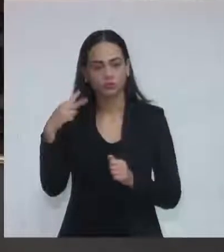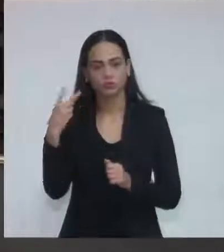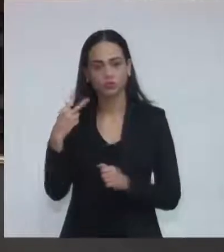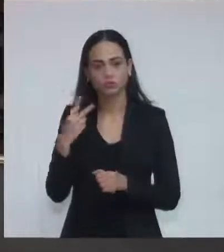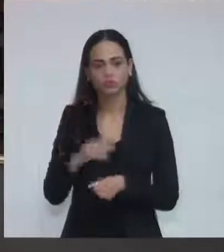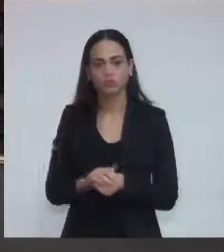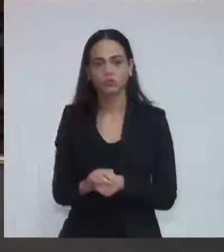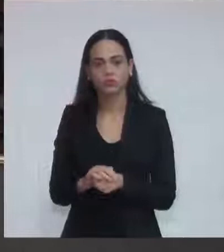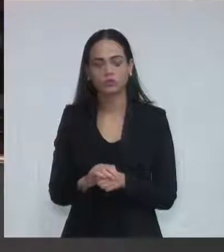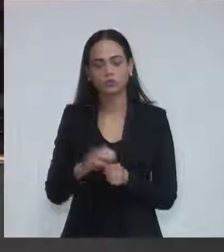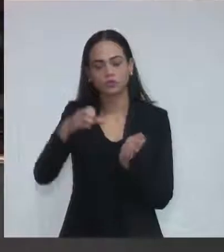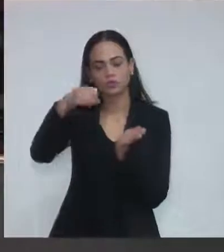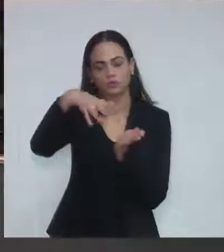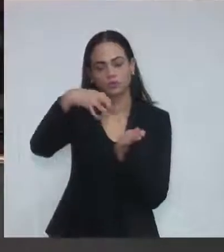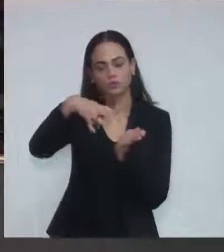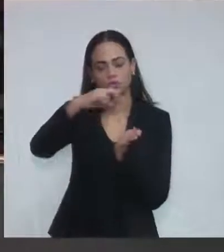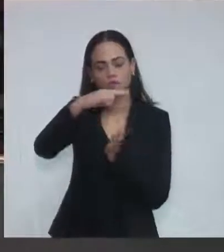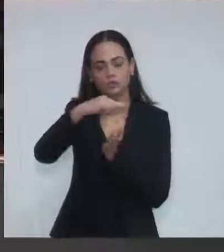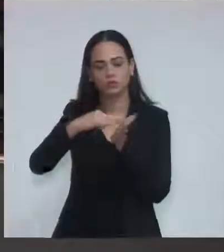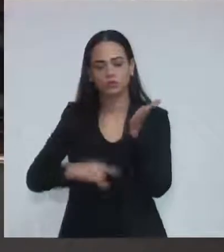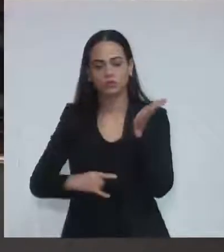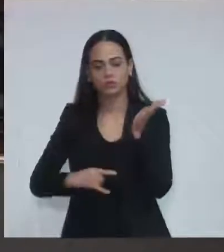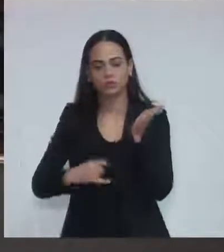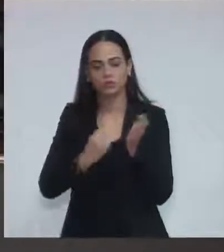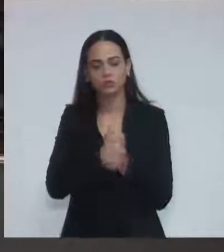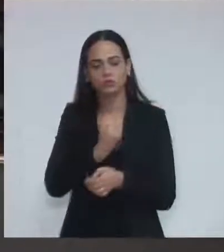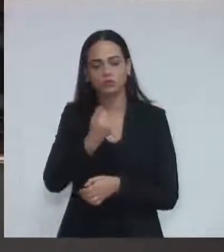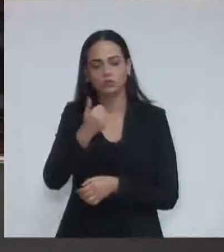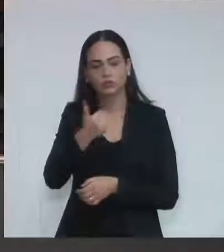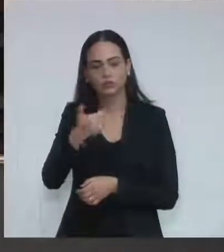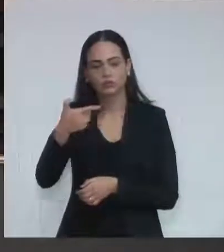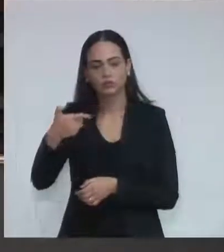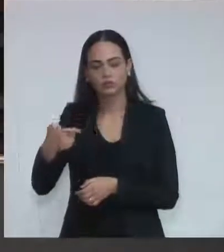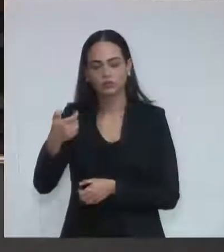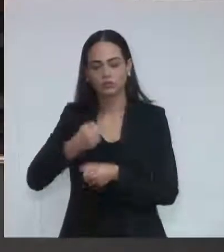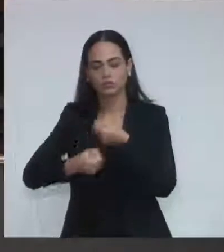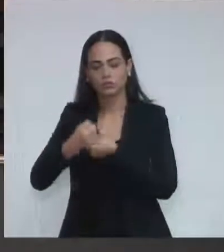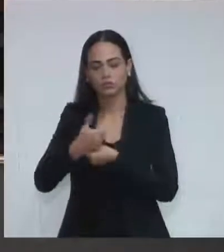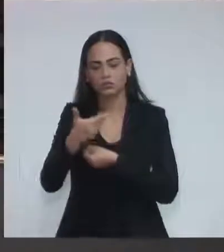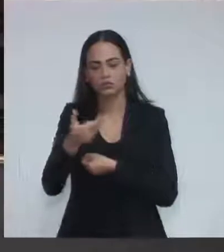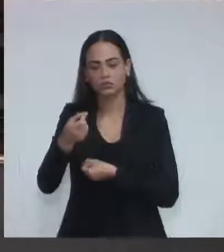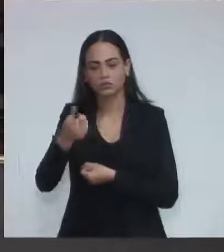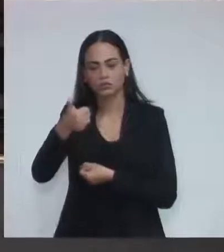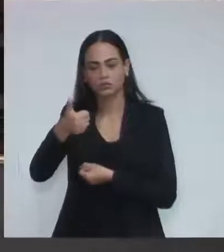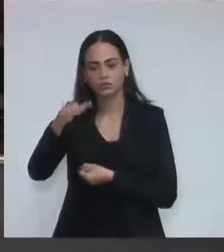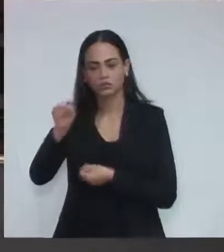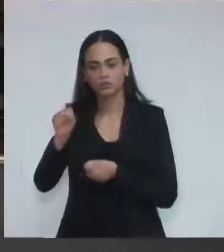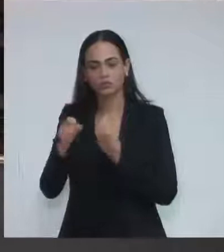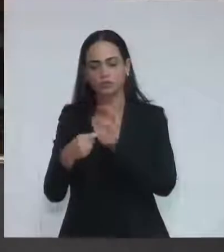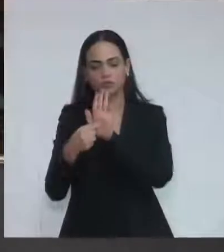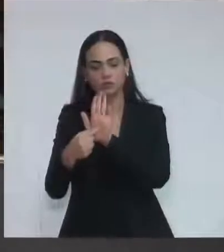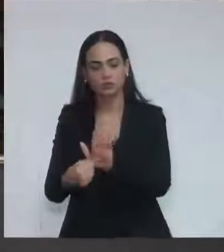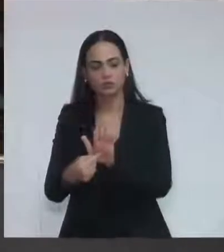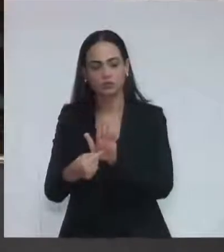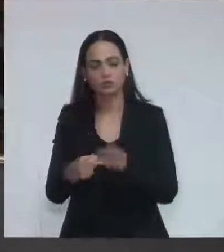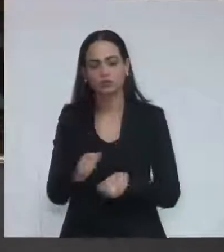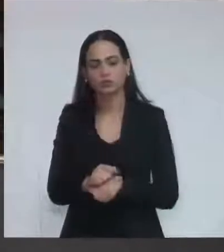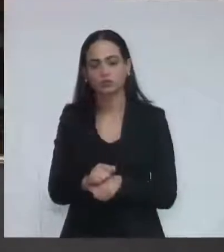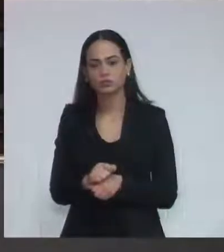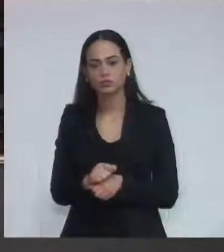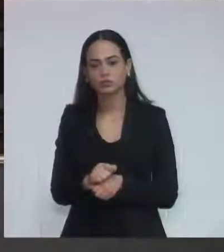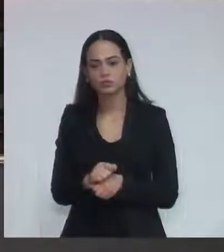cópia ofício CGM, número 117, 2018, GC, que trata do número 47,